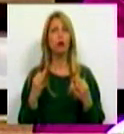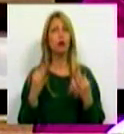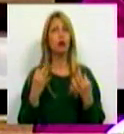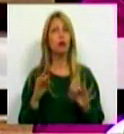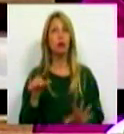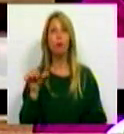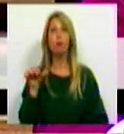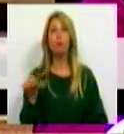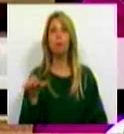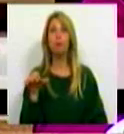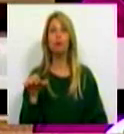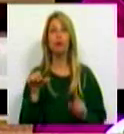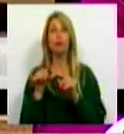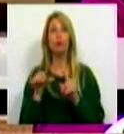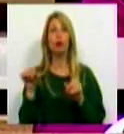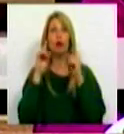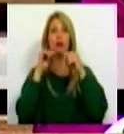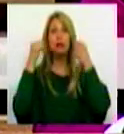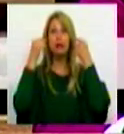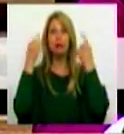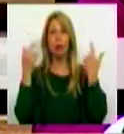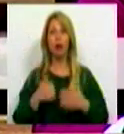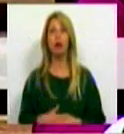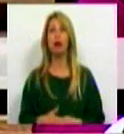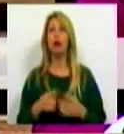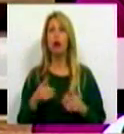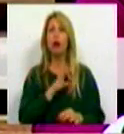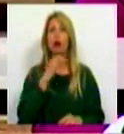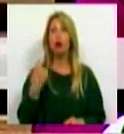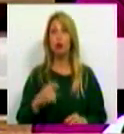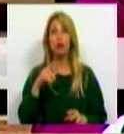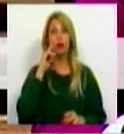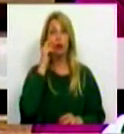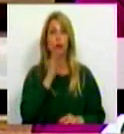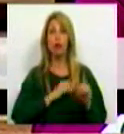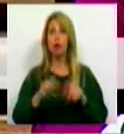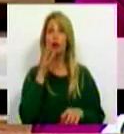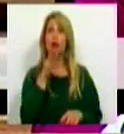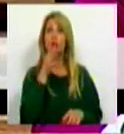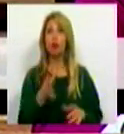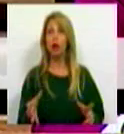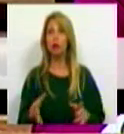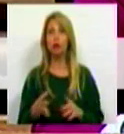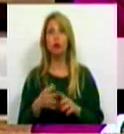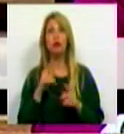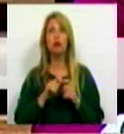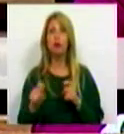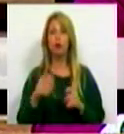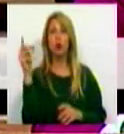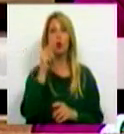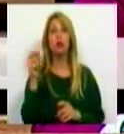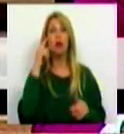de smile. Senhora Presidente, Senhor Presidente, Senhoras e Senhores Deputados, defini o nosso terceiro